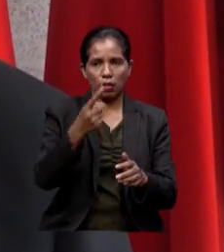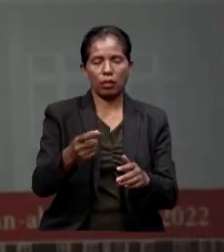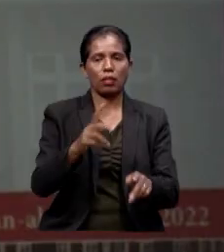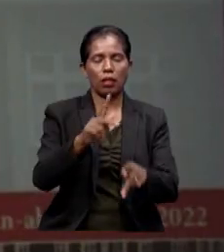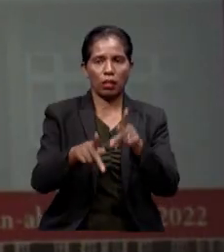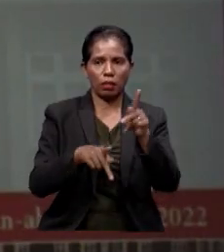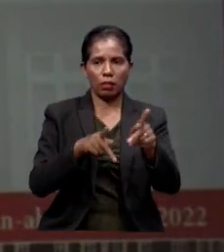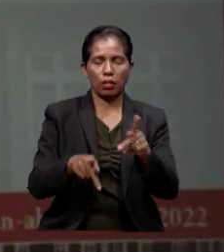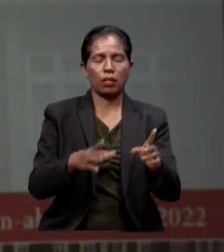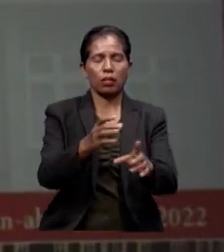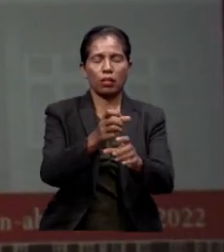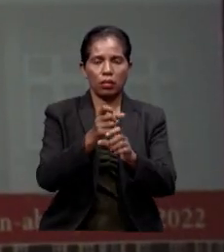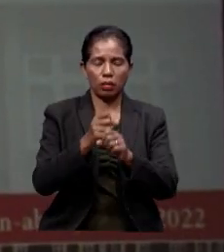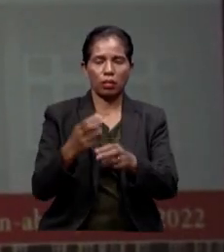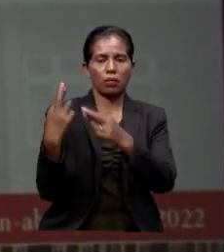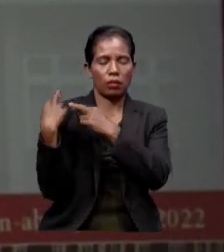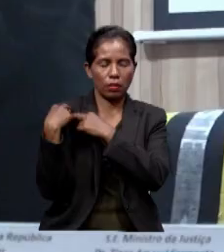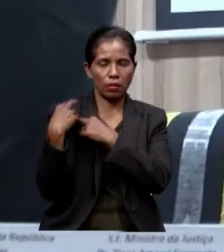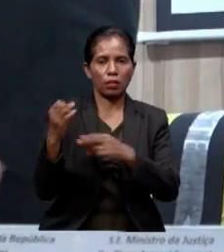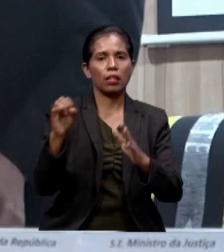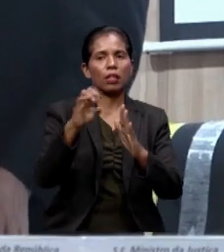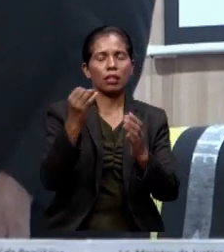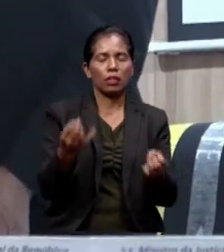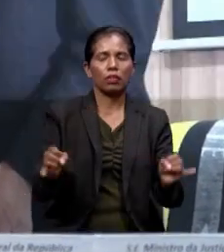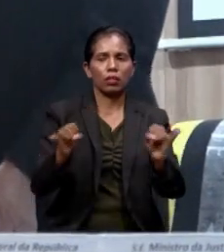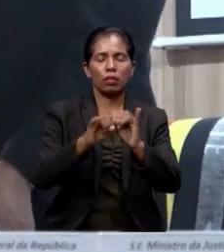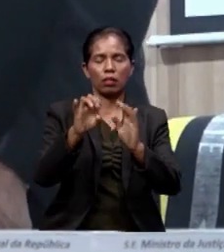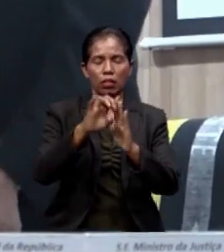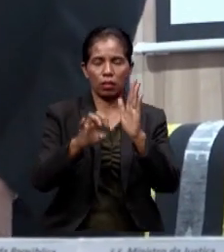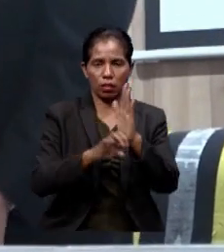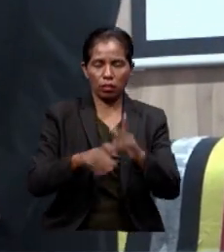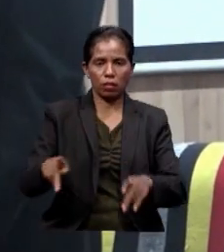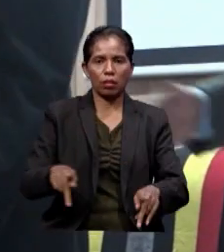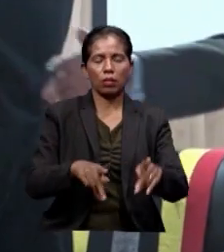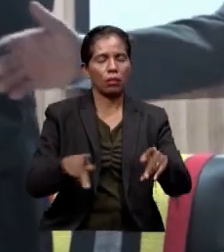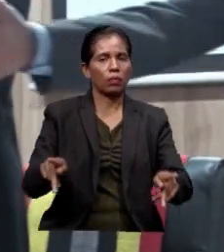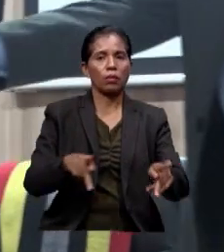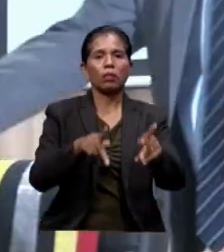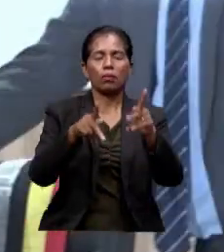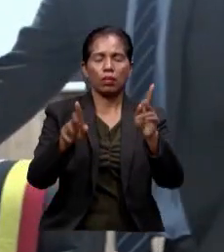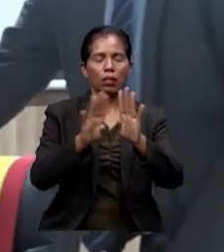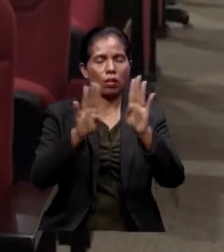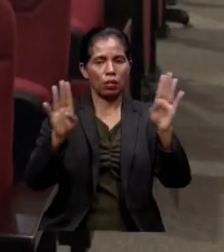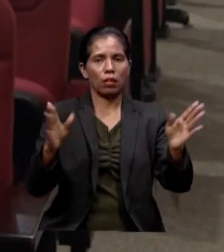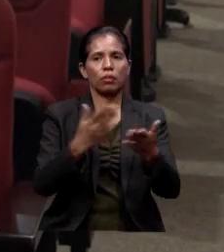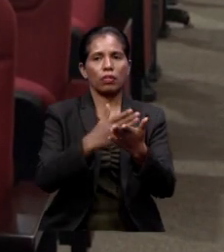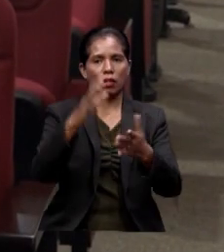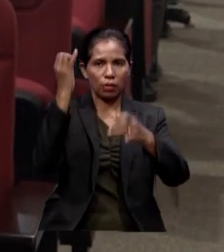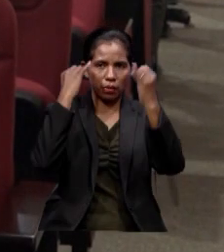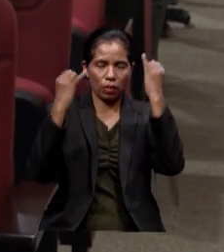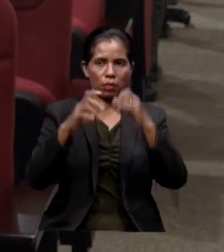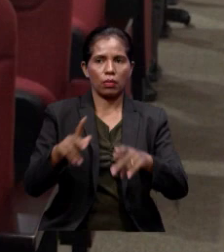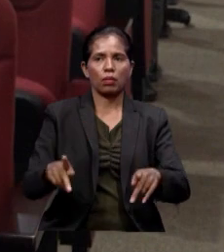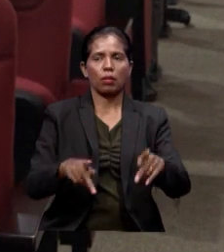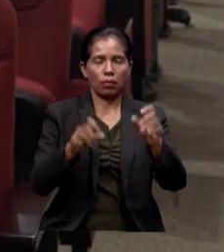cidadão nebe assume cargo e a instituição Estado no serviço ba público, tem que na cloque an, no faje informação. No ne, público,